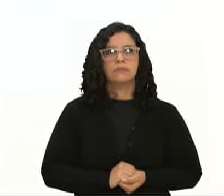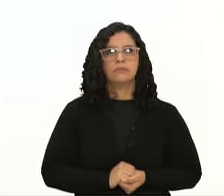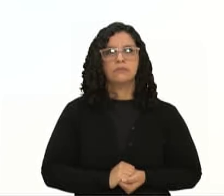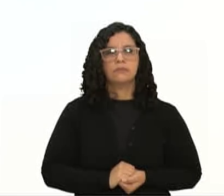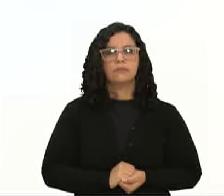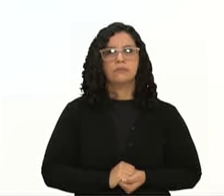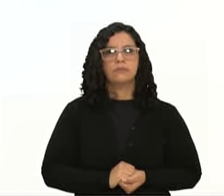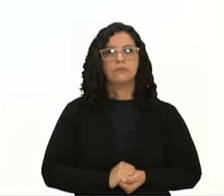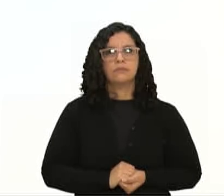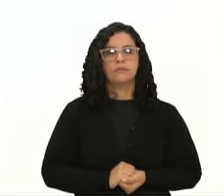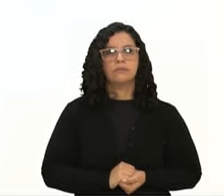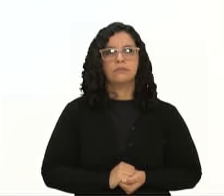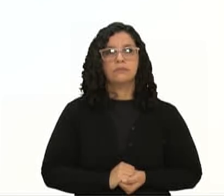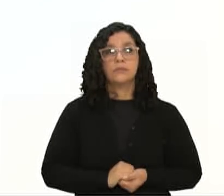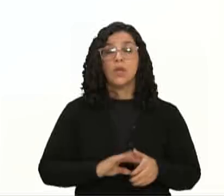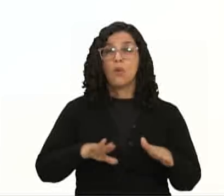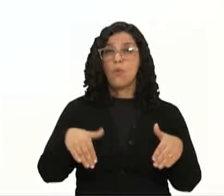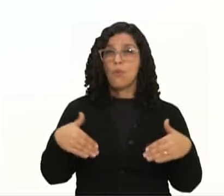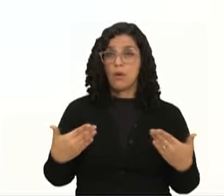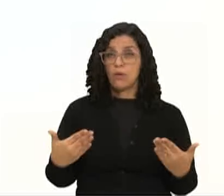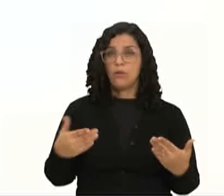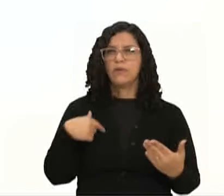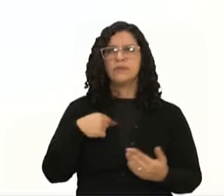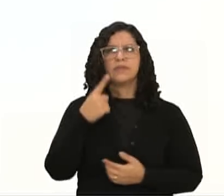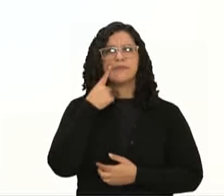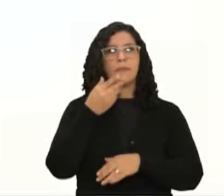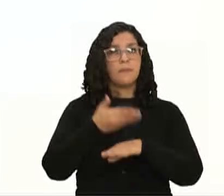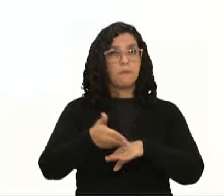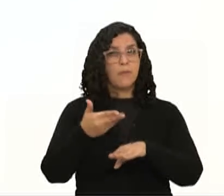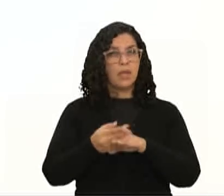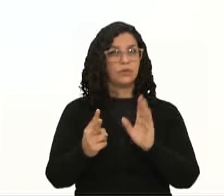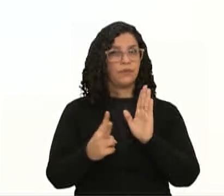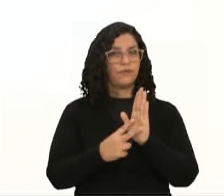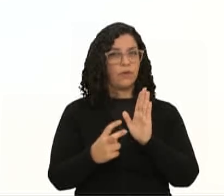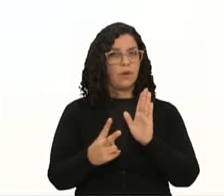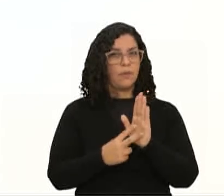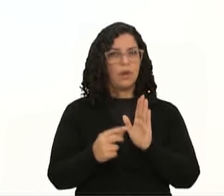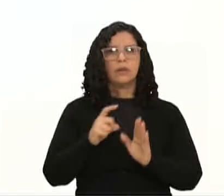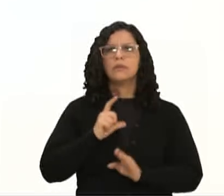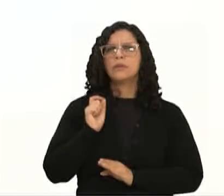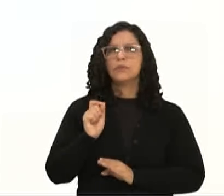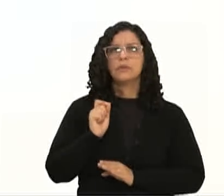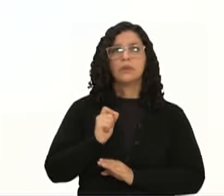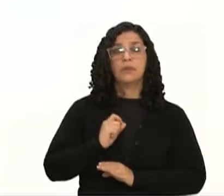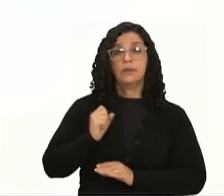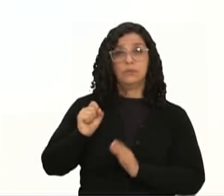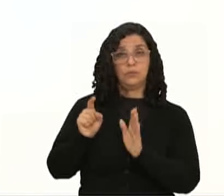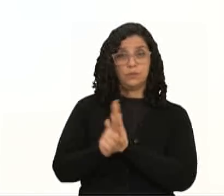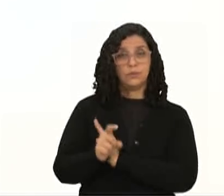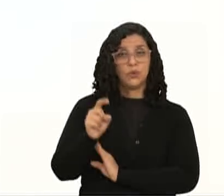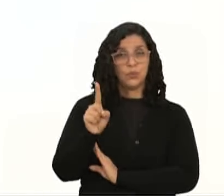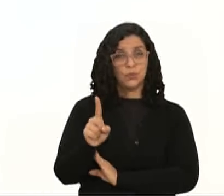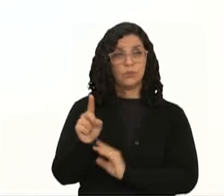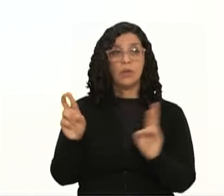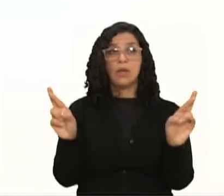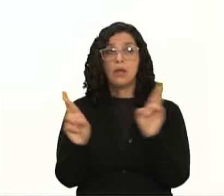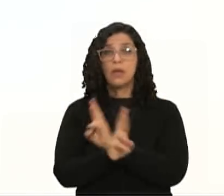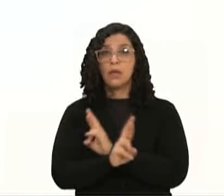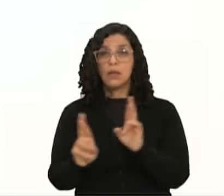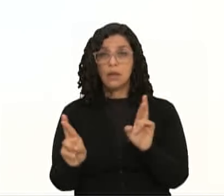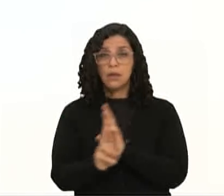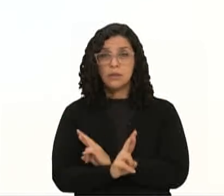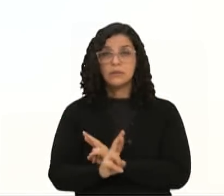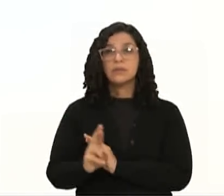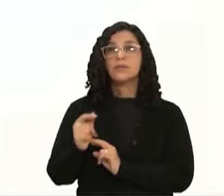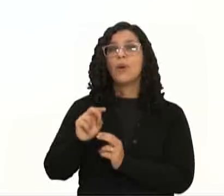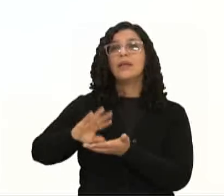of her mind. Então, aqui, para vocês praticarem um pouquinho o vocabulário, vocês vão tentar relacionar essas